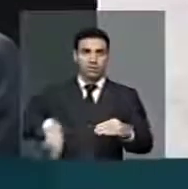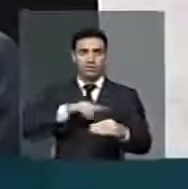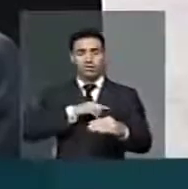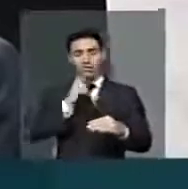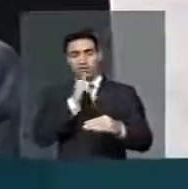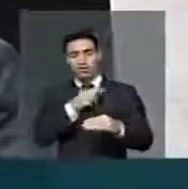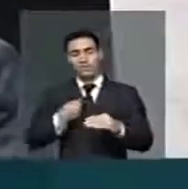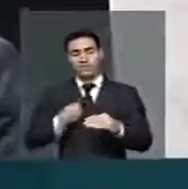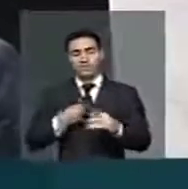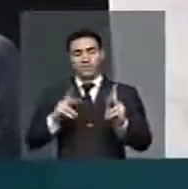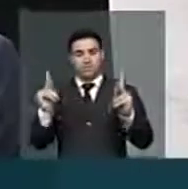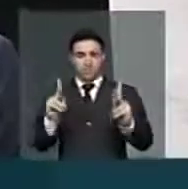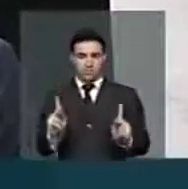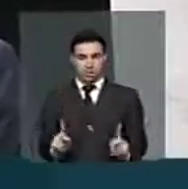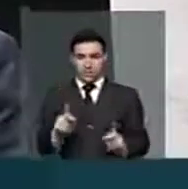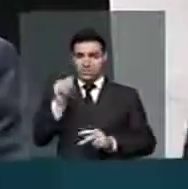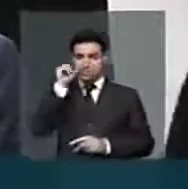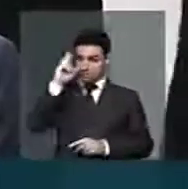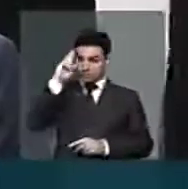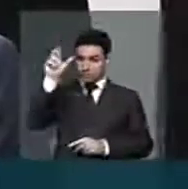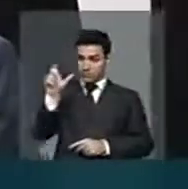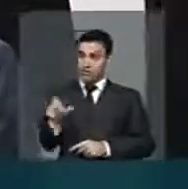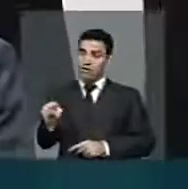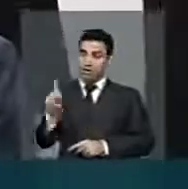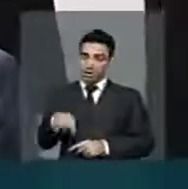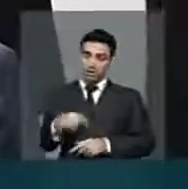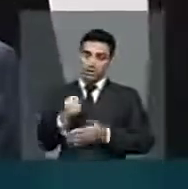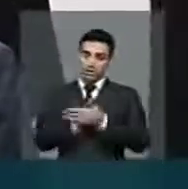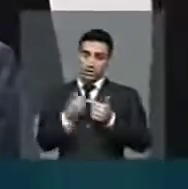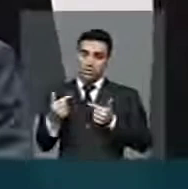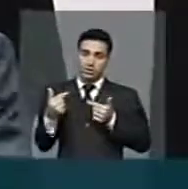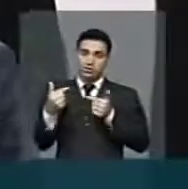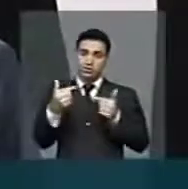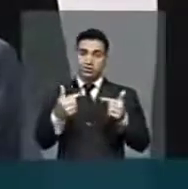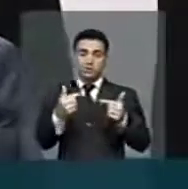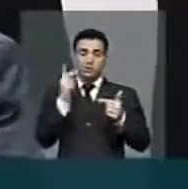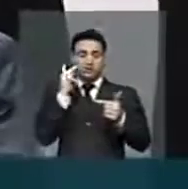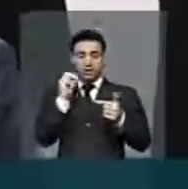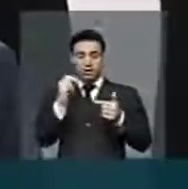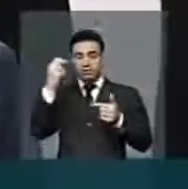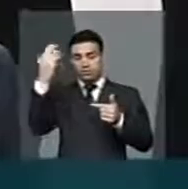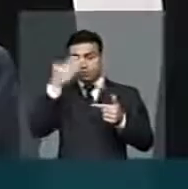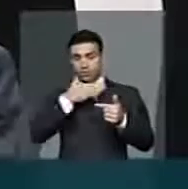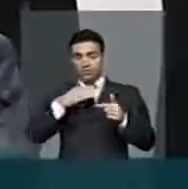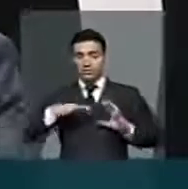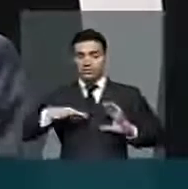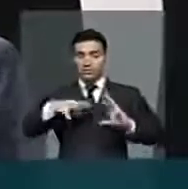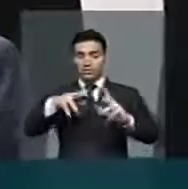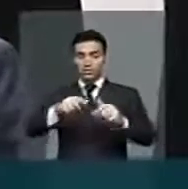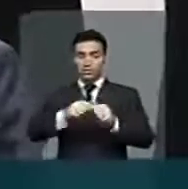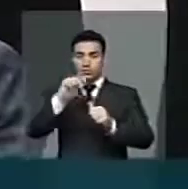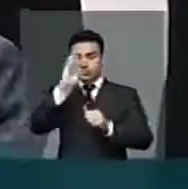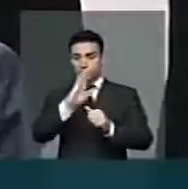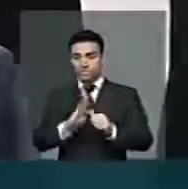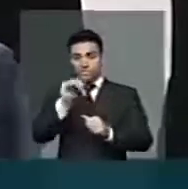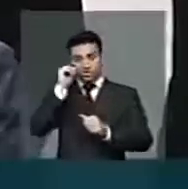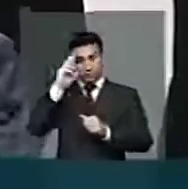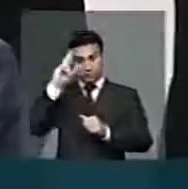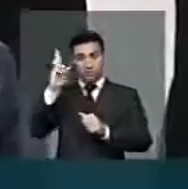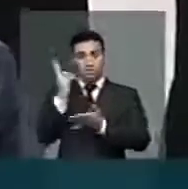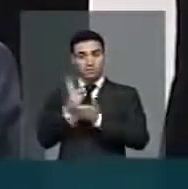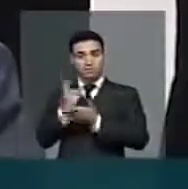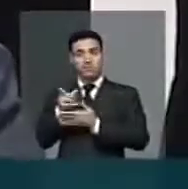paz, tranquilidade, e a senhora tem sido essa bandeira que se levantou para demonstrar a toda a nação que a senhora, apesar